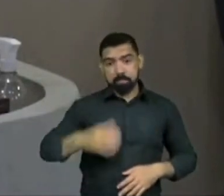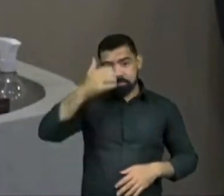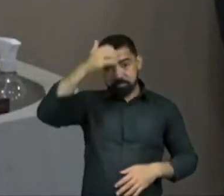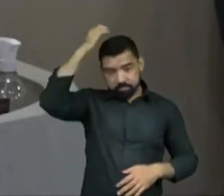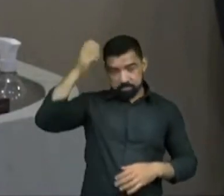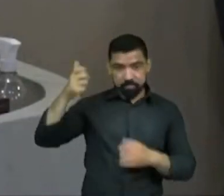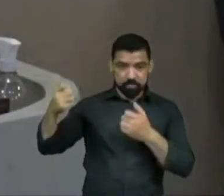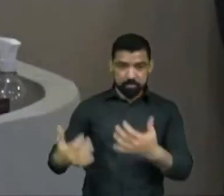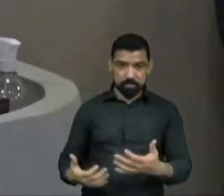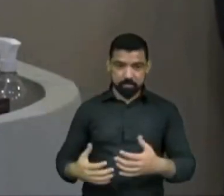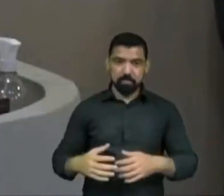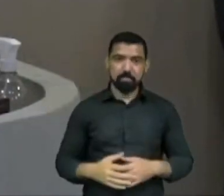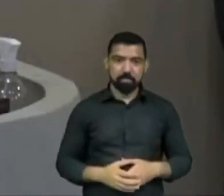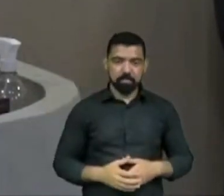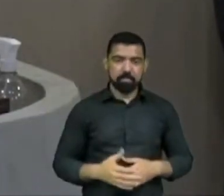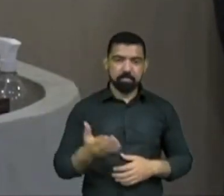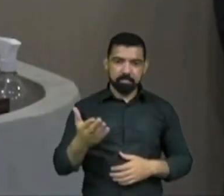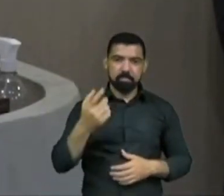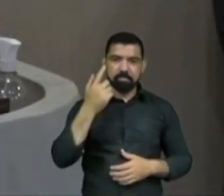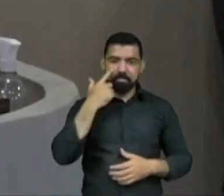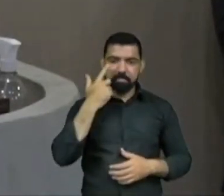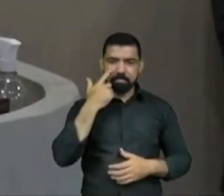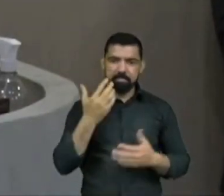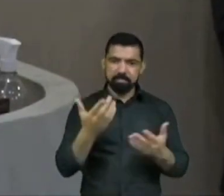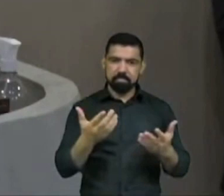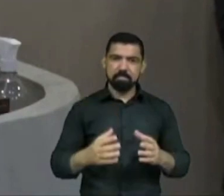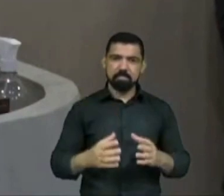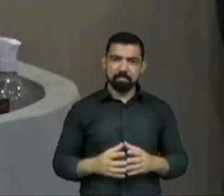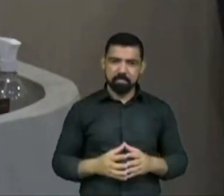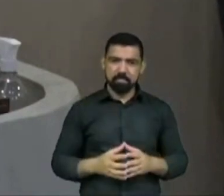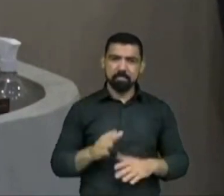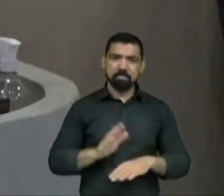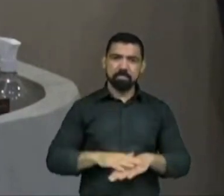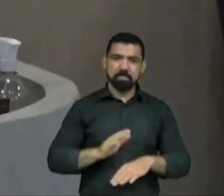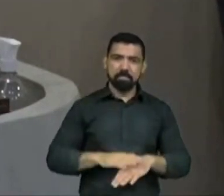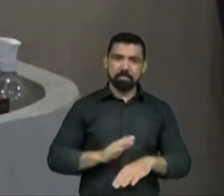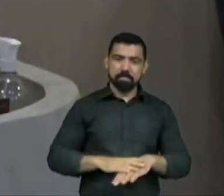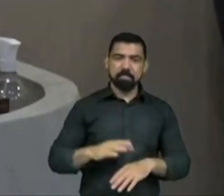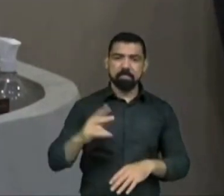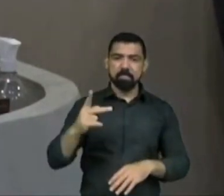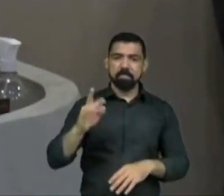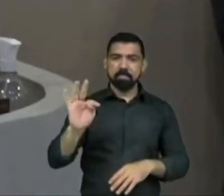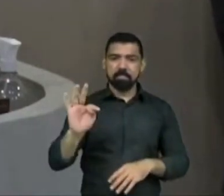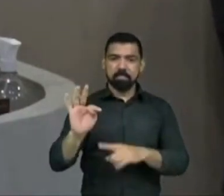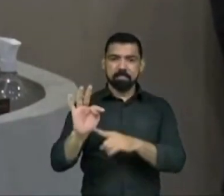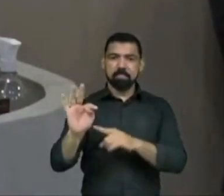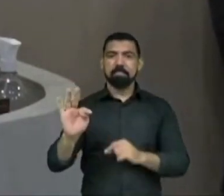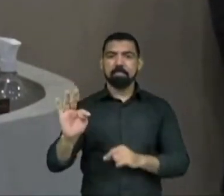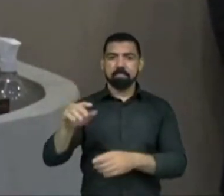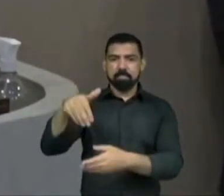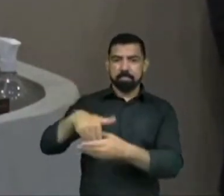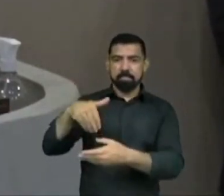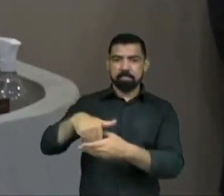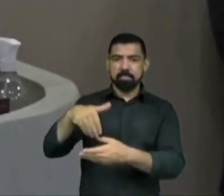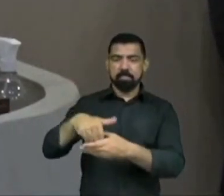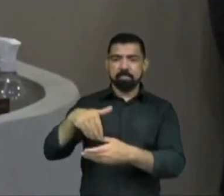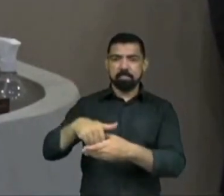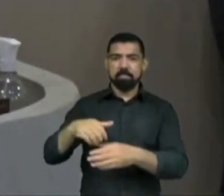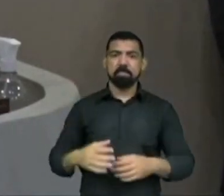nos bastidores, olha como é lindo ver a bancada do PT votando